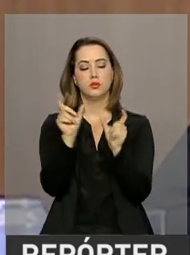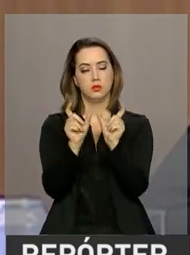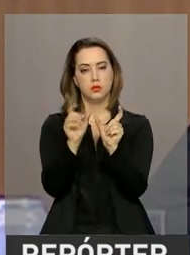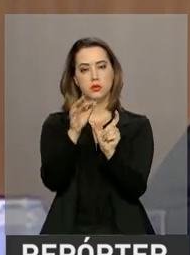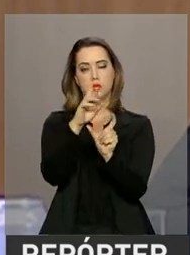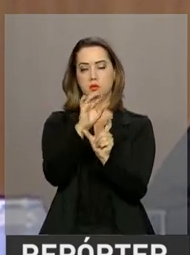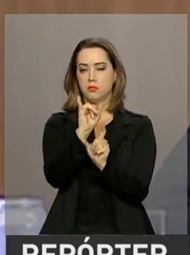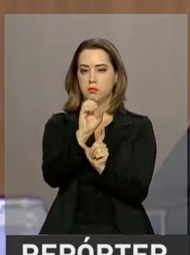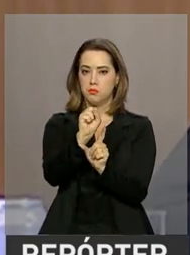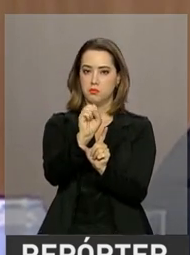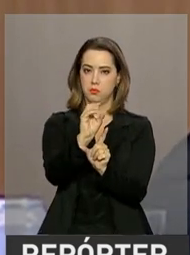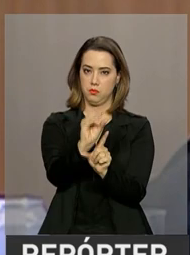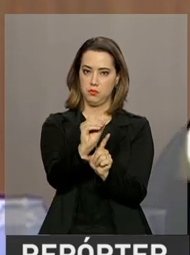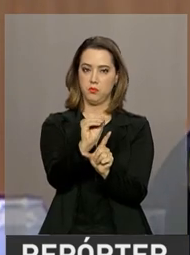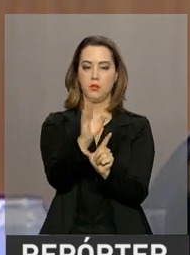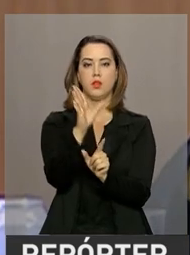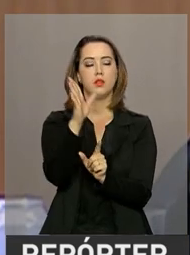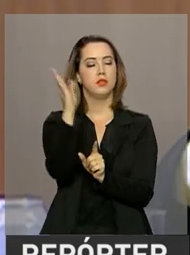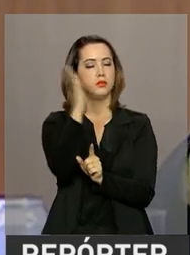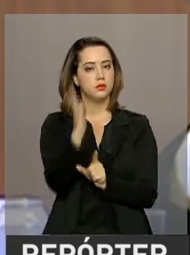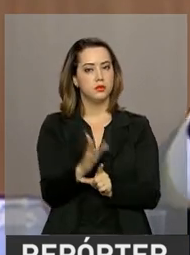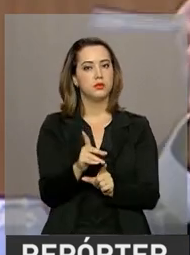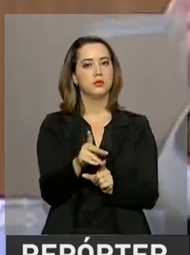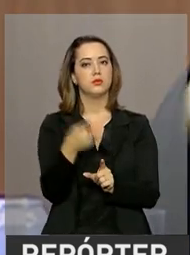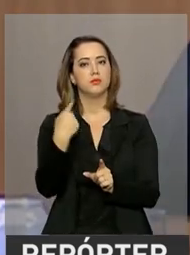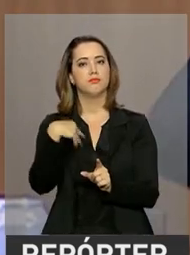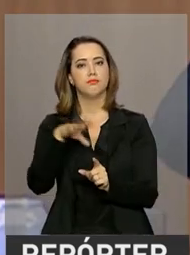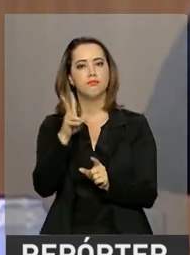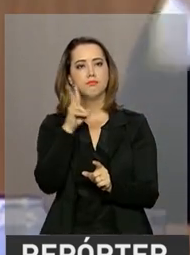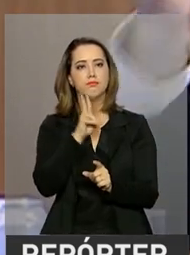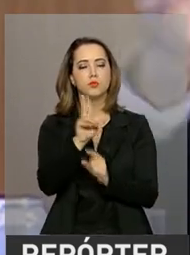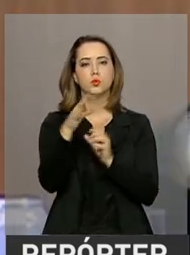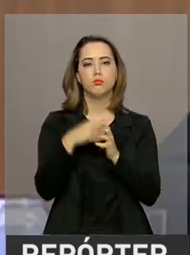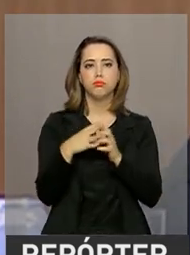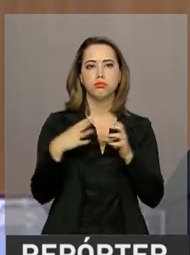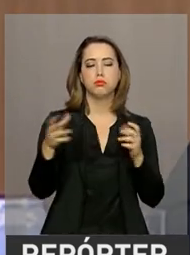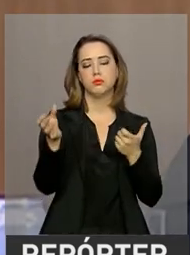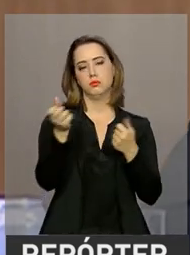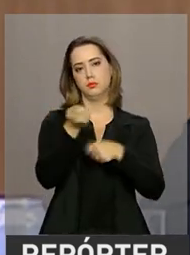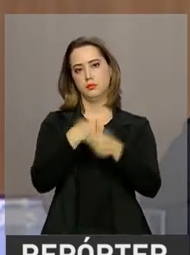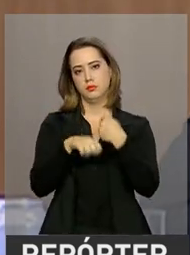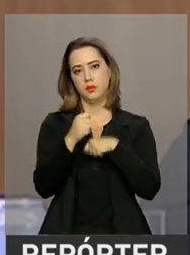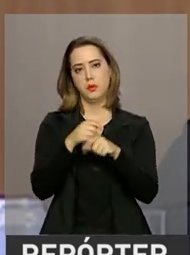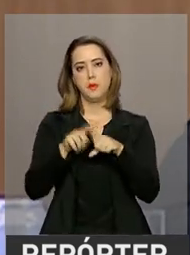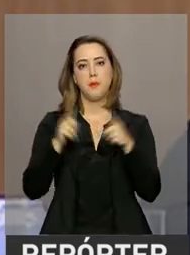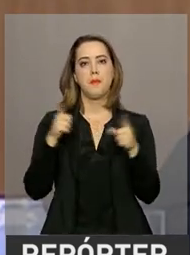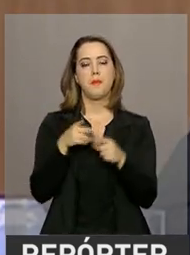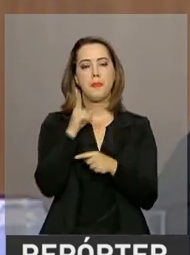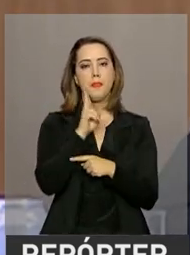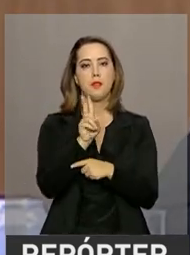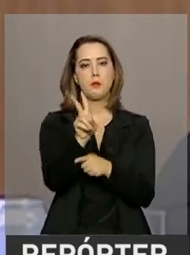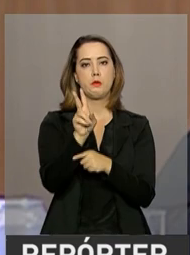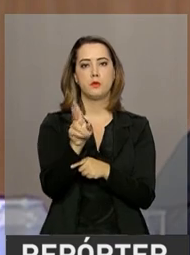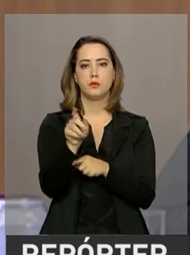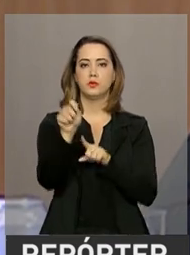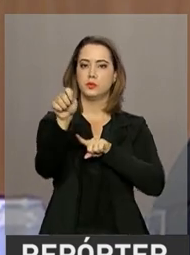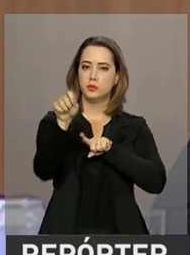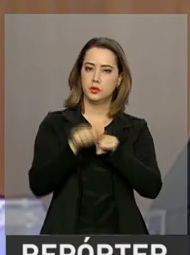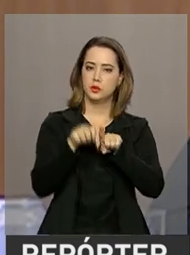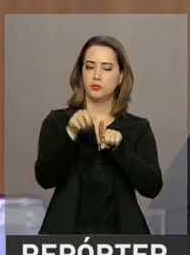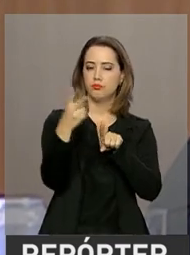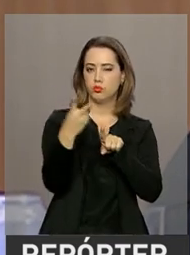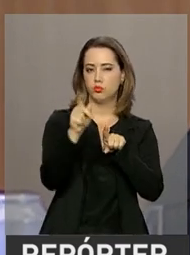risco Brasil eu tô falando na alta frequência mas se você pegar nos últimos dois meses tá caindo então